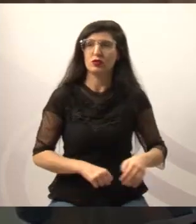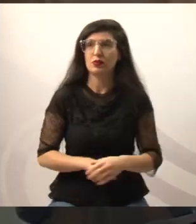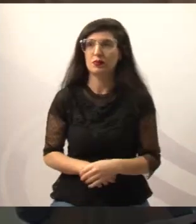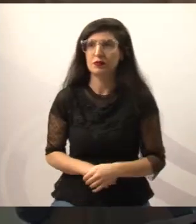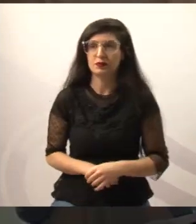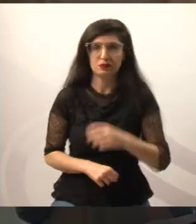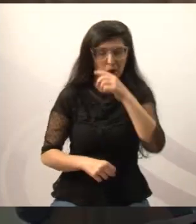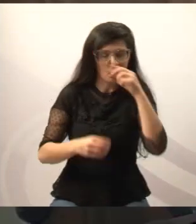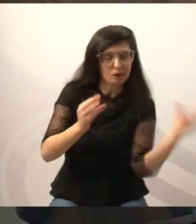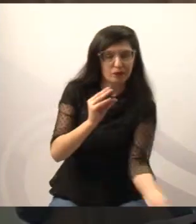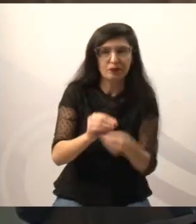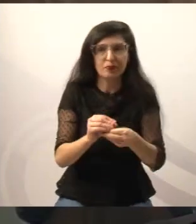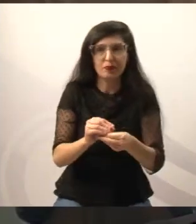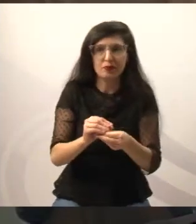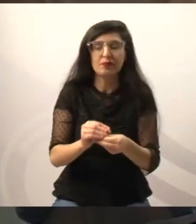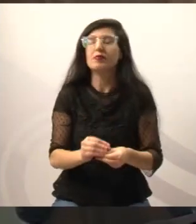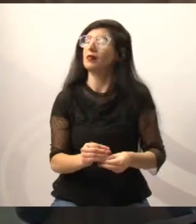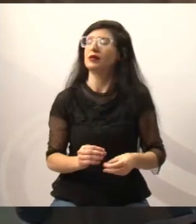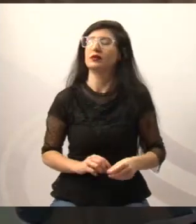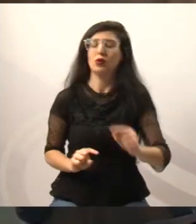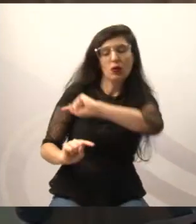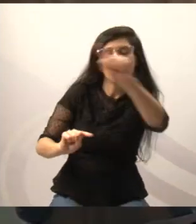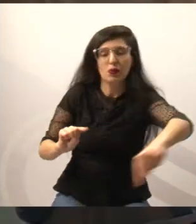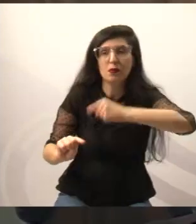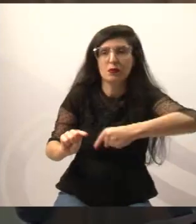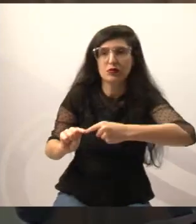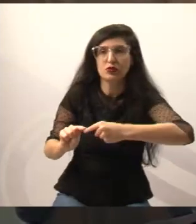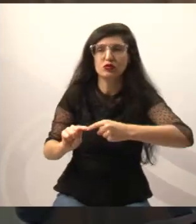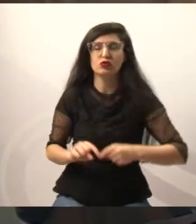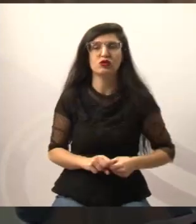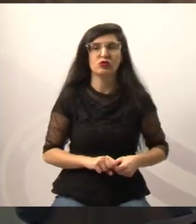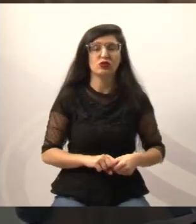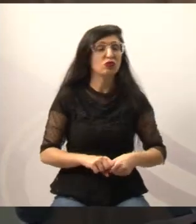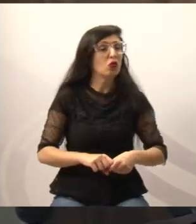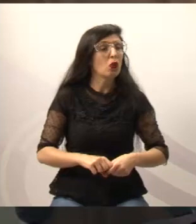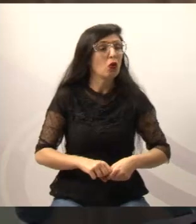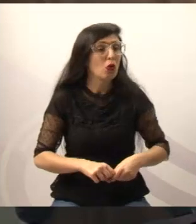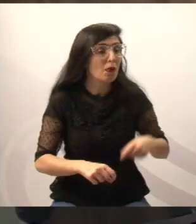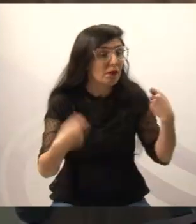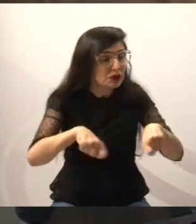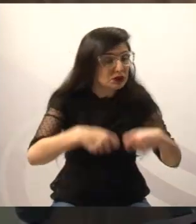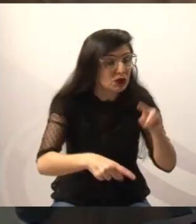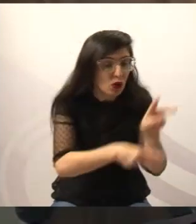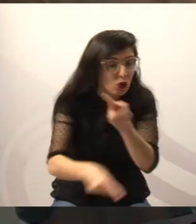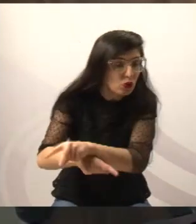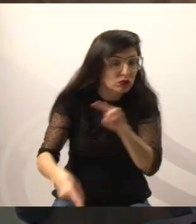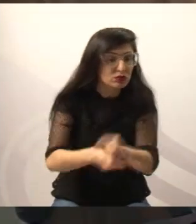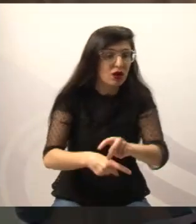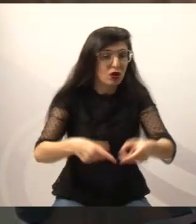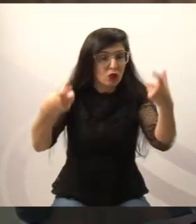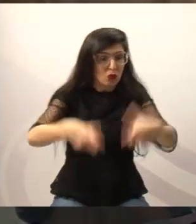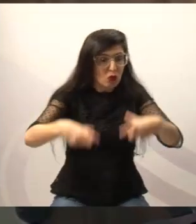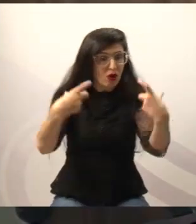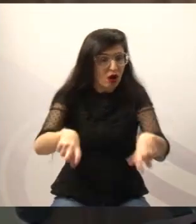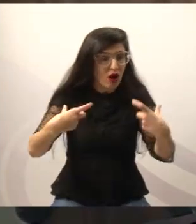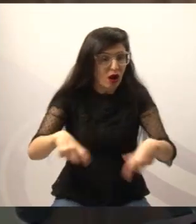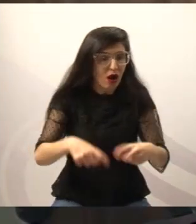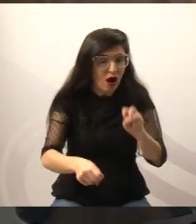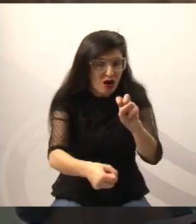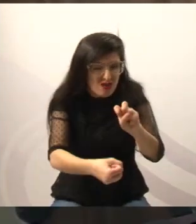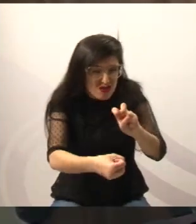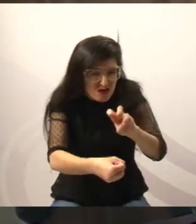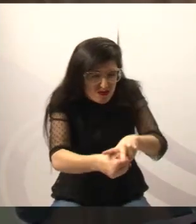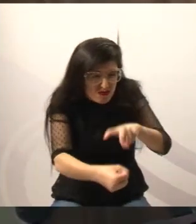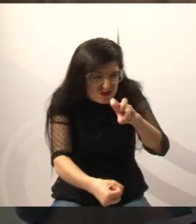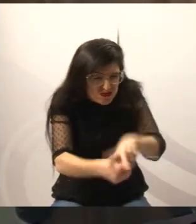apresenta emendas para as áreas contaminadas do município. E, no entanto, na resposta do pedido de